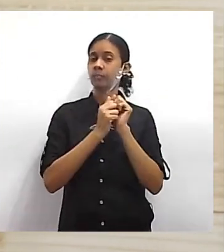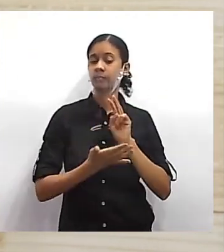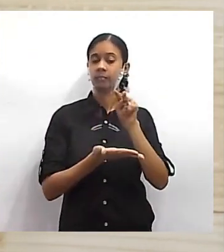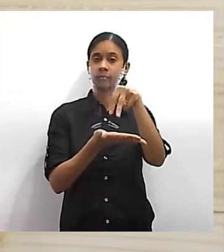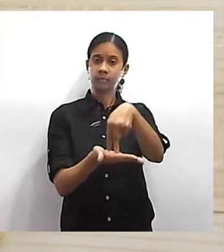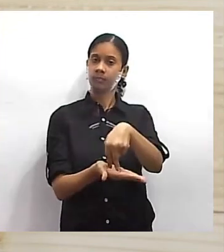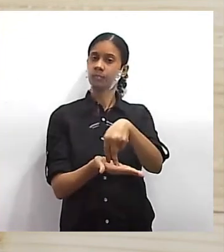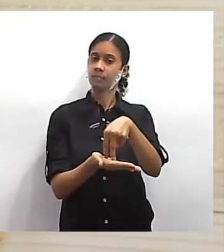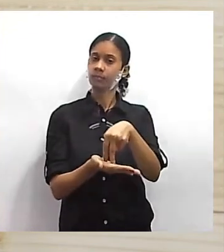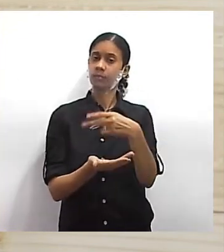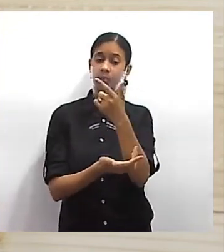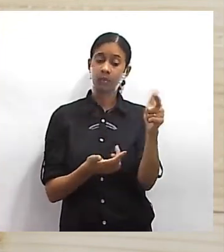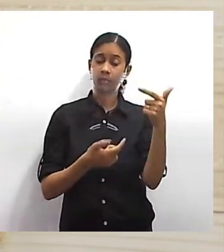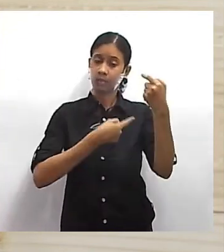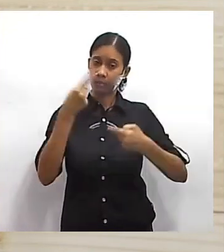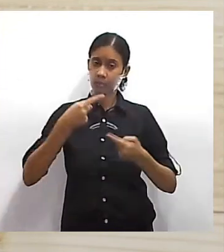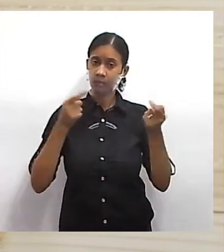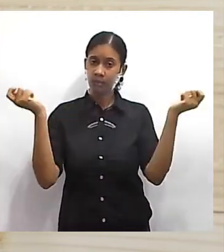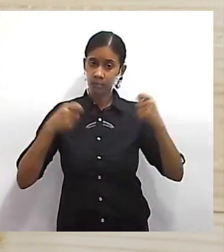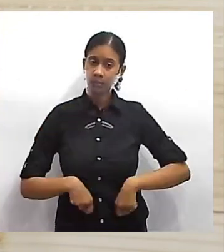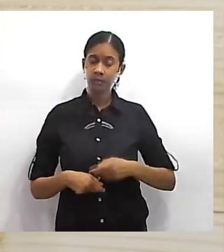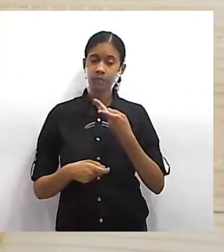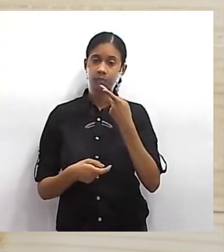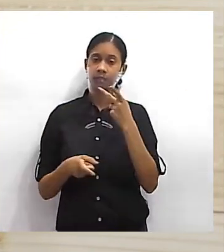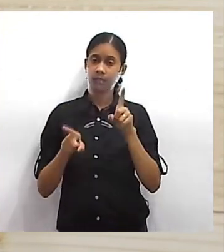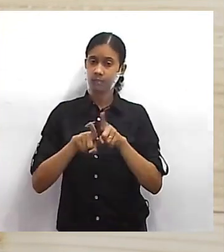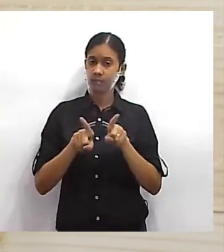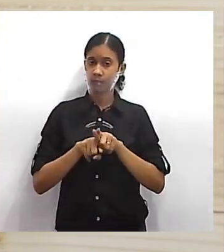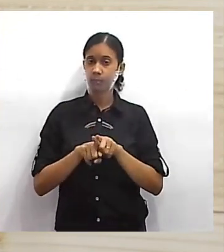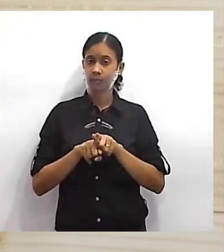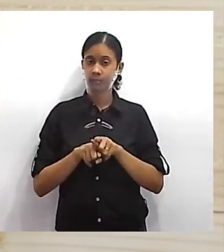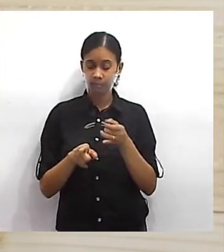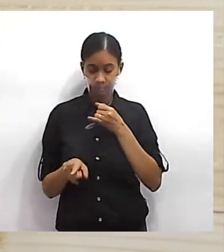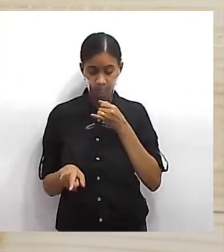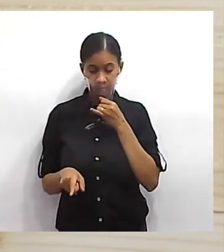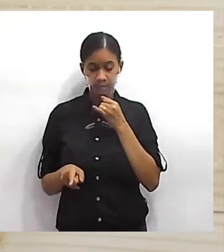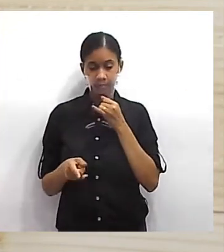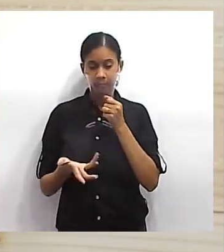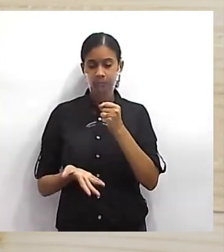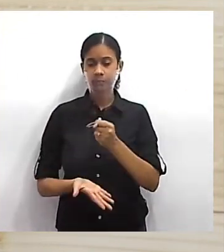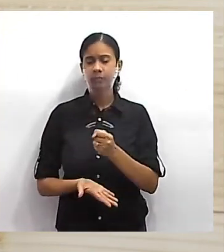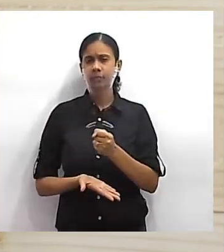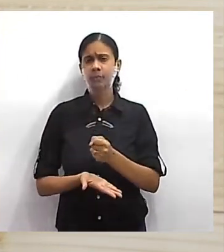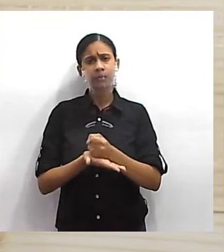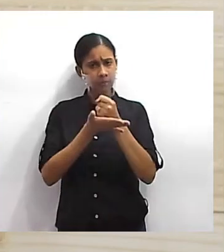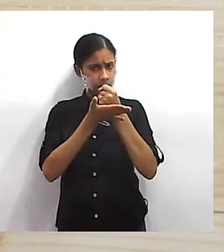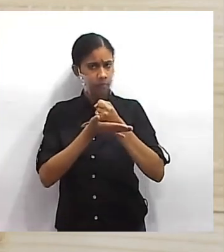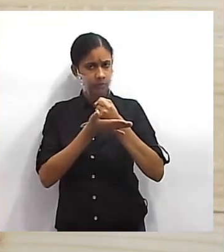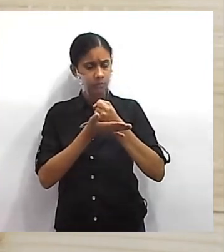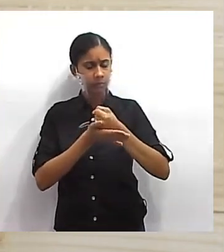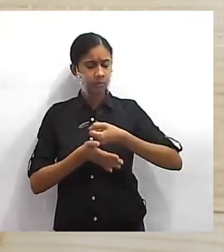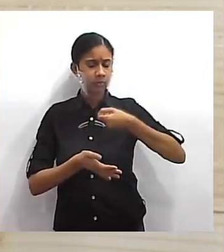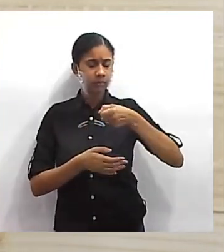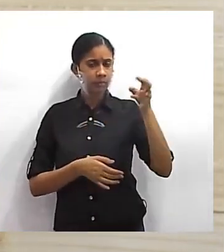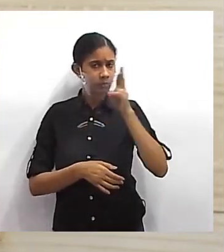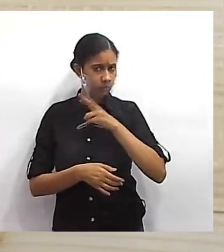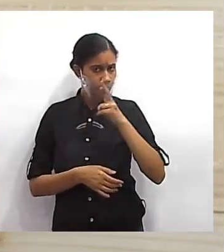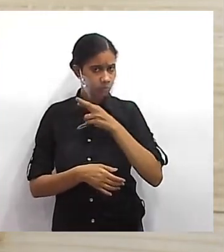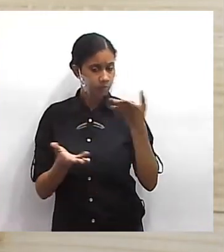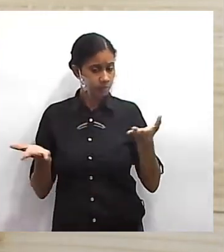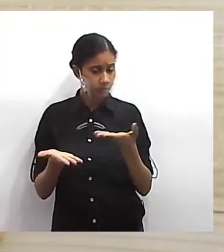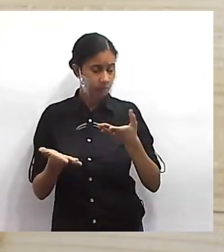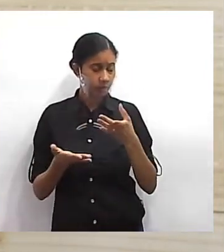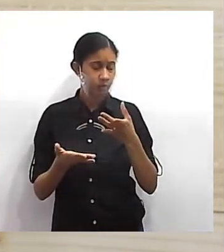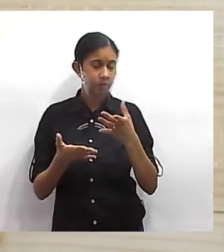outra política que a gente pode citar, por exemplo, é esse auxílio emergencial aprovado pelo nosso Congresso Nacional,